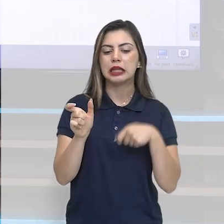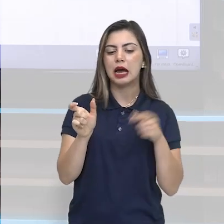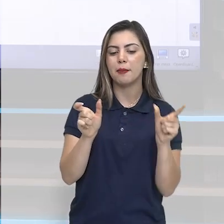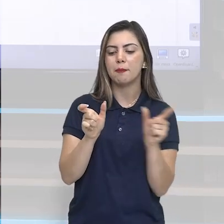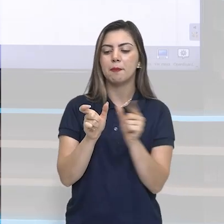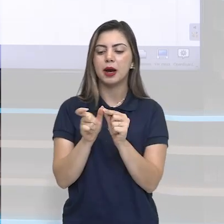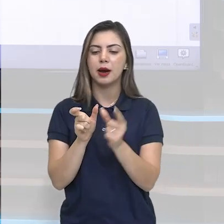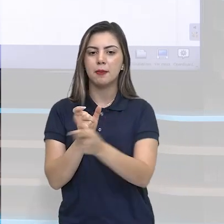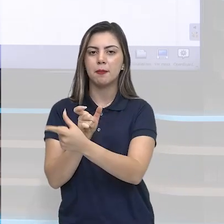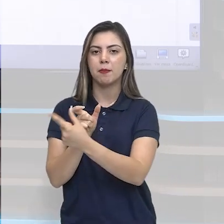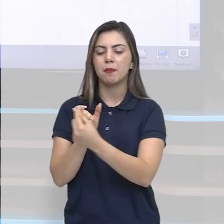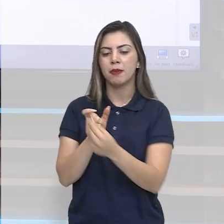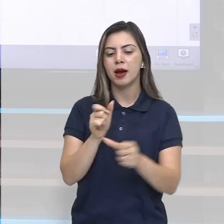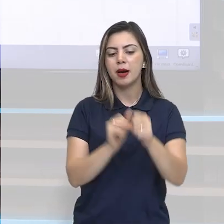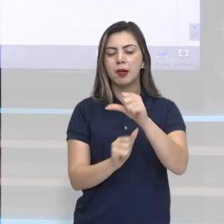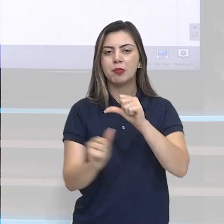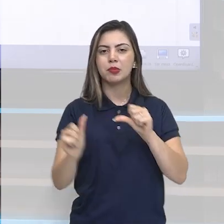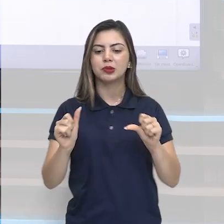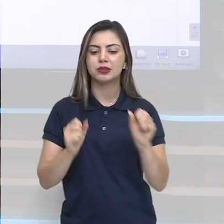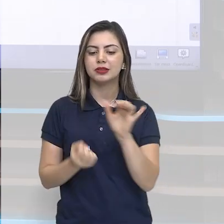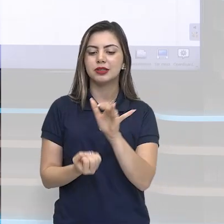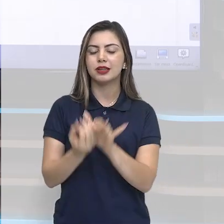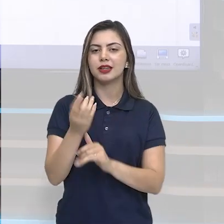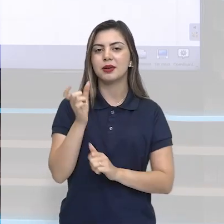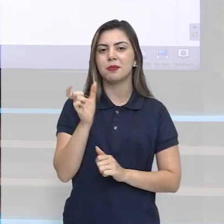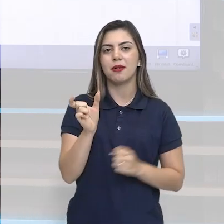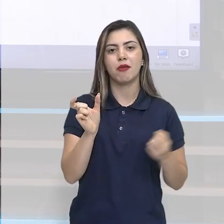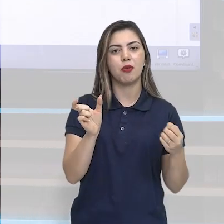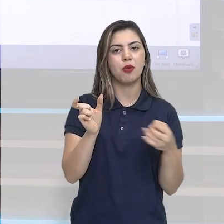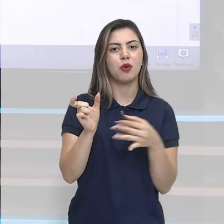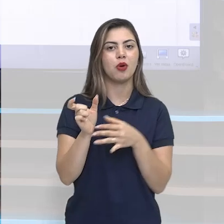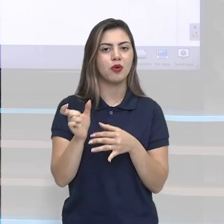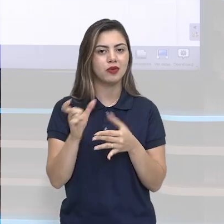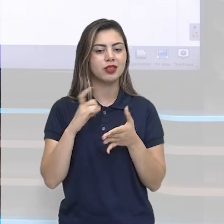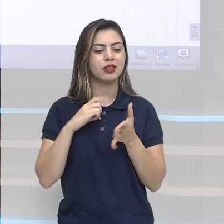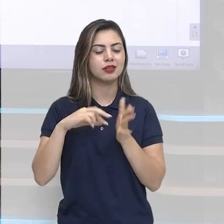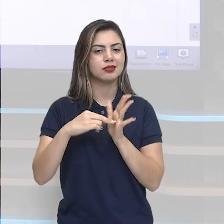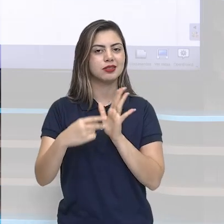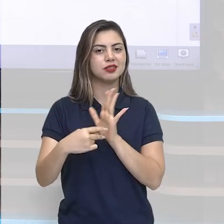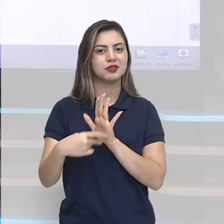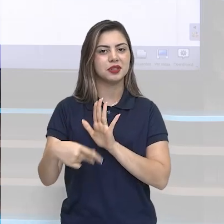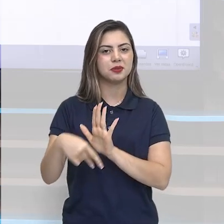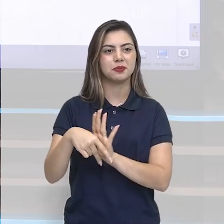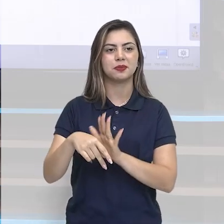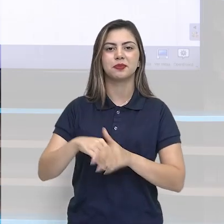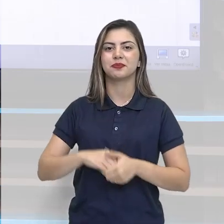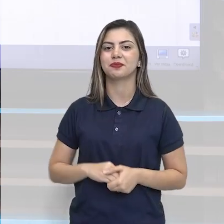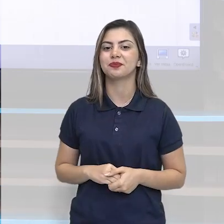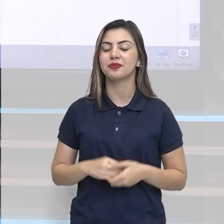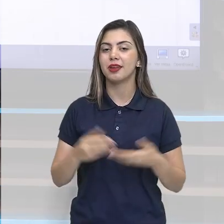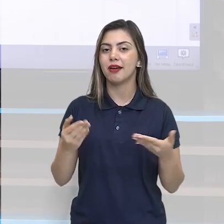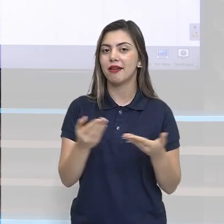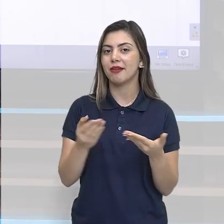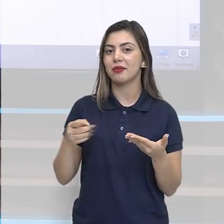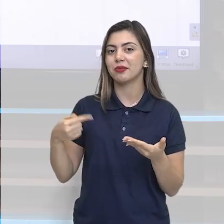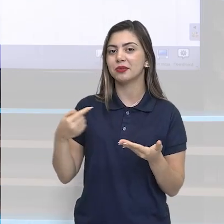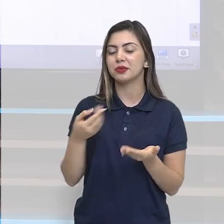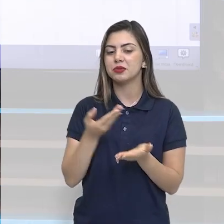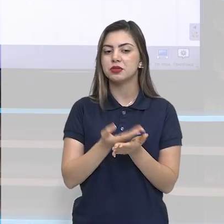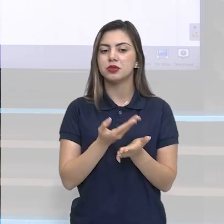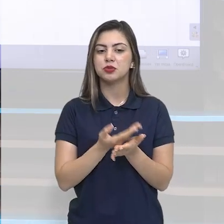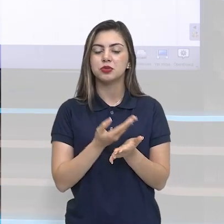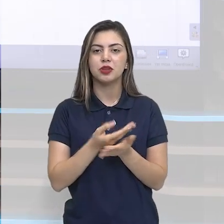se transformam e formam novas palavras com novos significados. Vamos entender como se